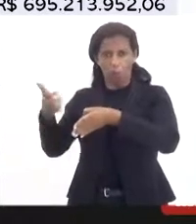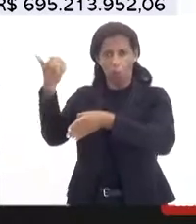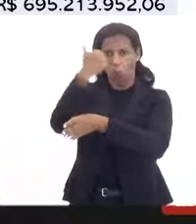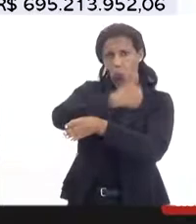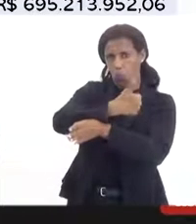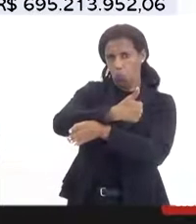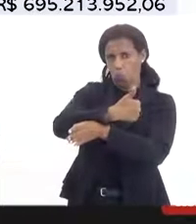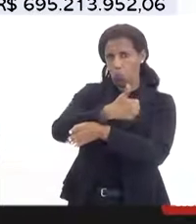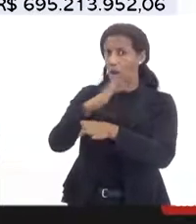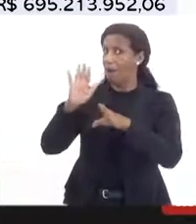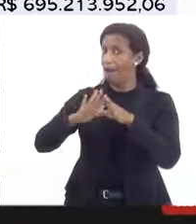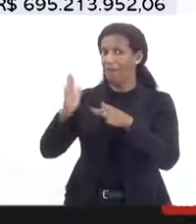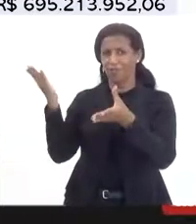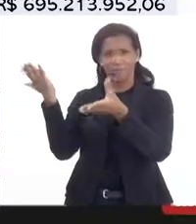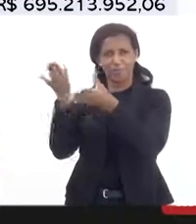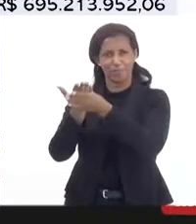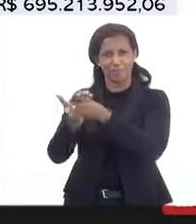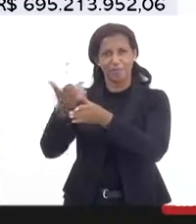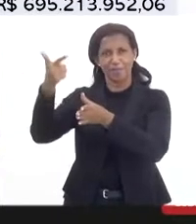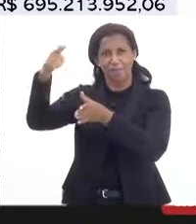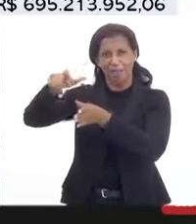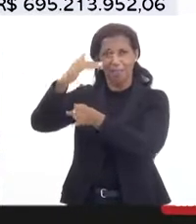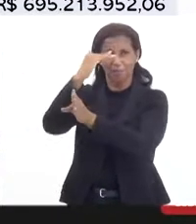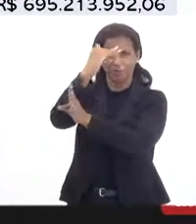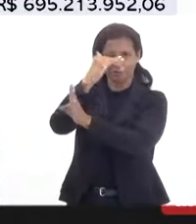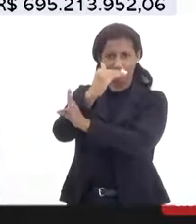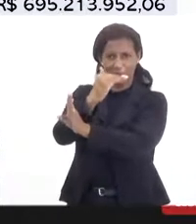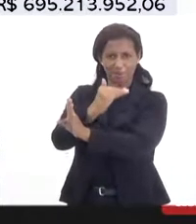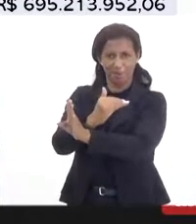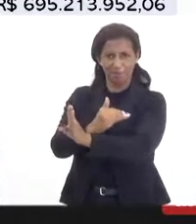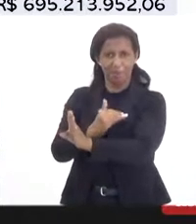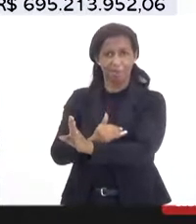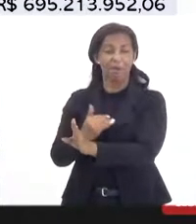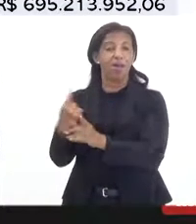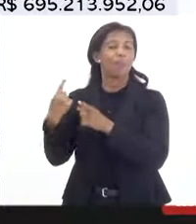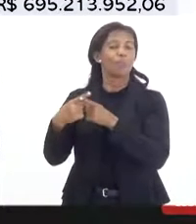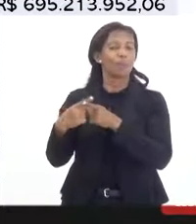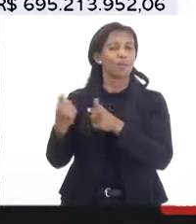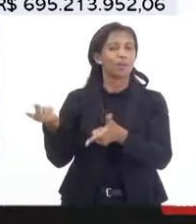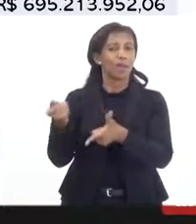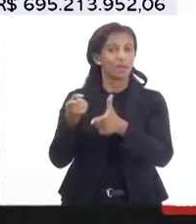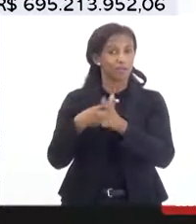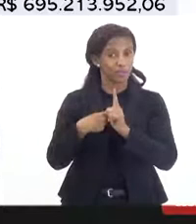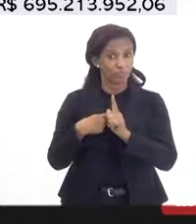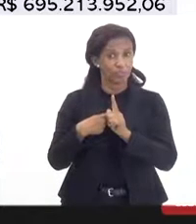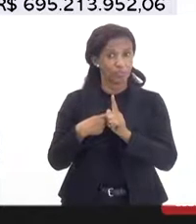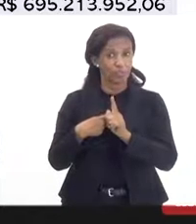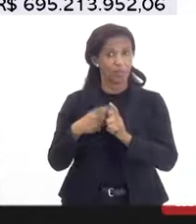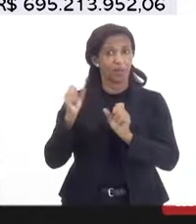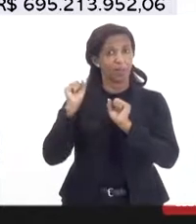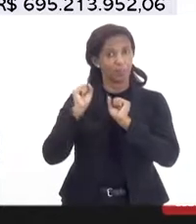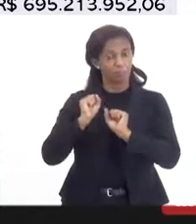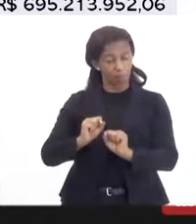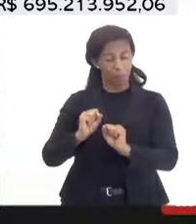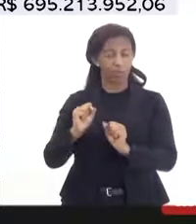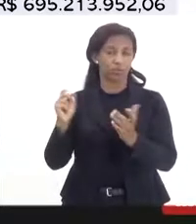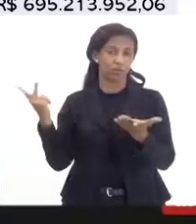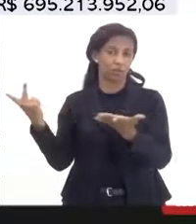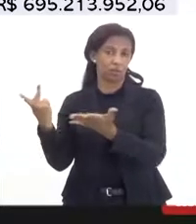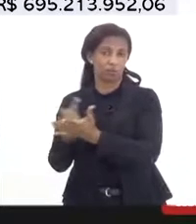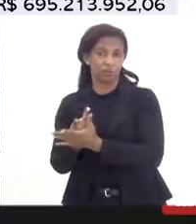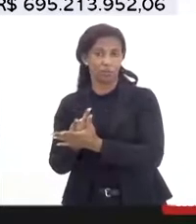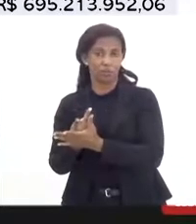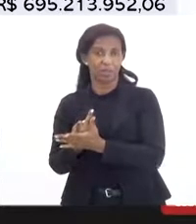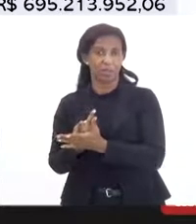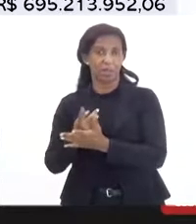vezes, um processo pode discutir mais de uma tese. Tá? Por quê? Porque o auto de infração lavrado pode ter sido lavrado